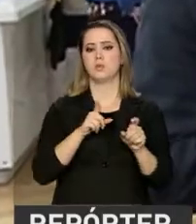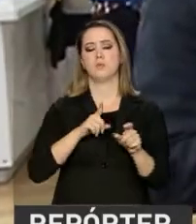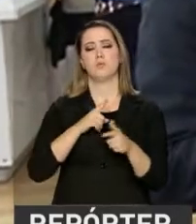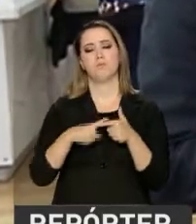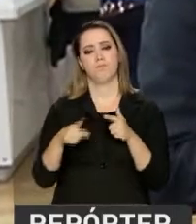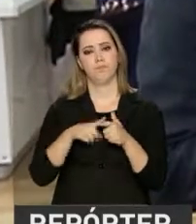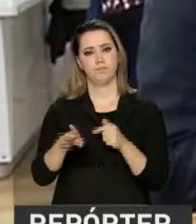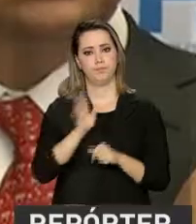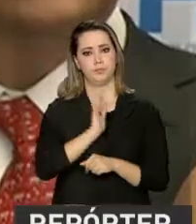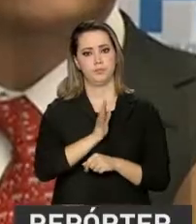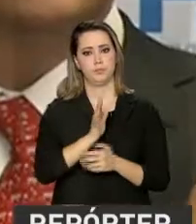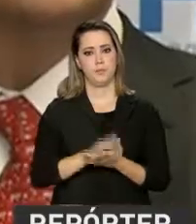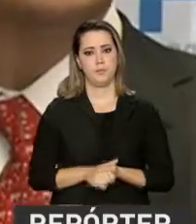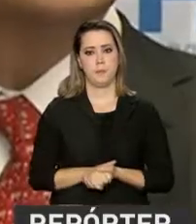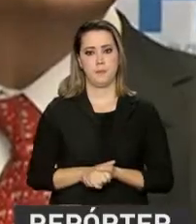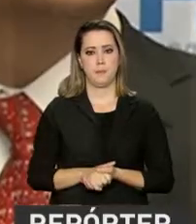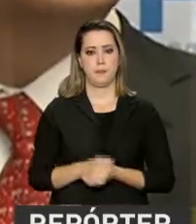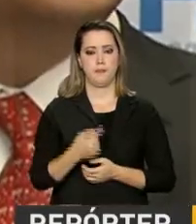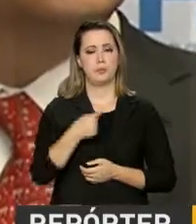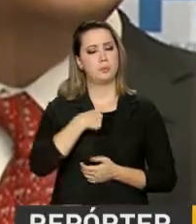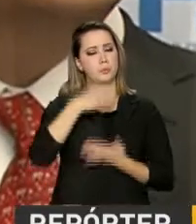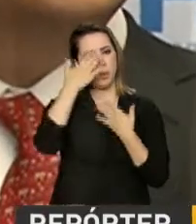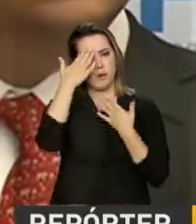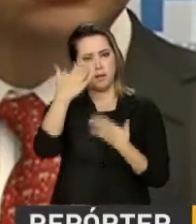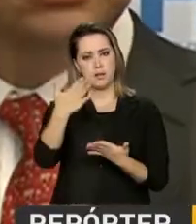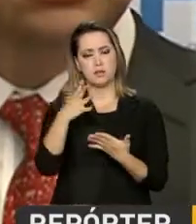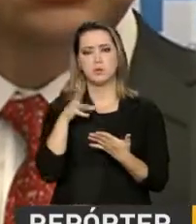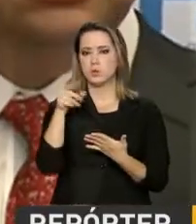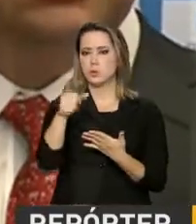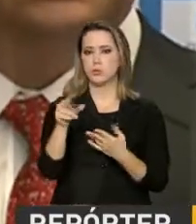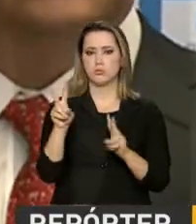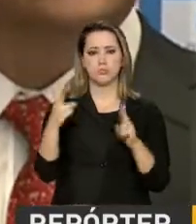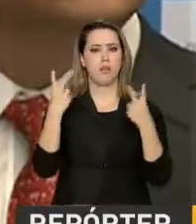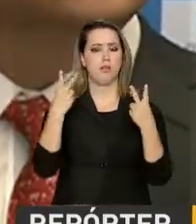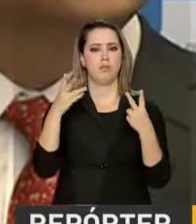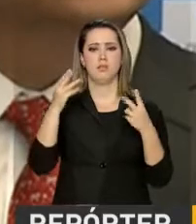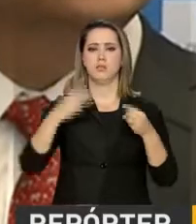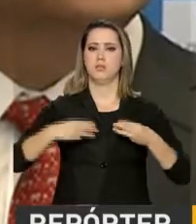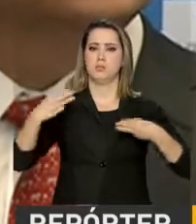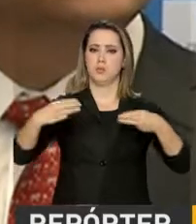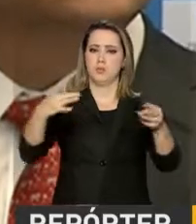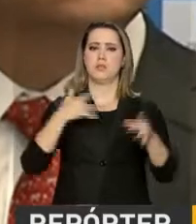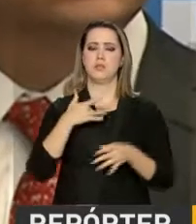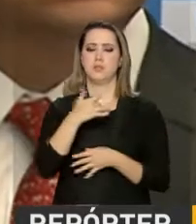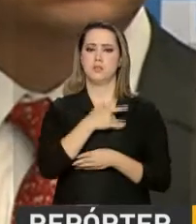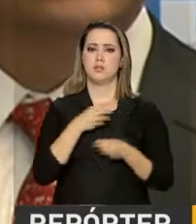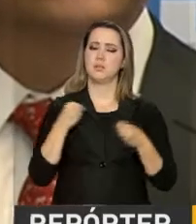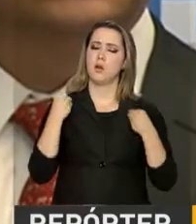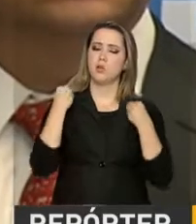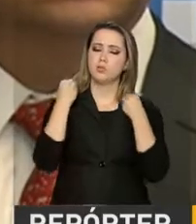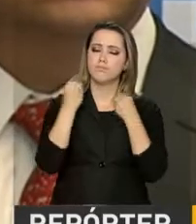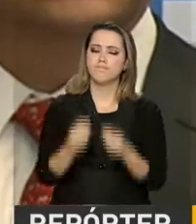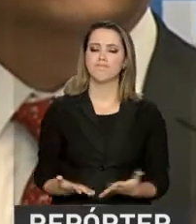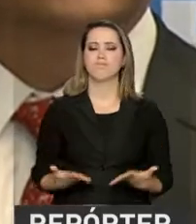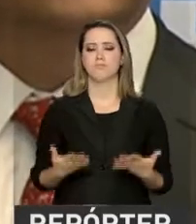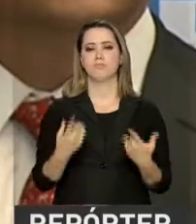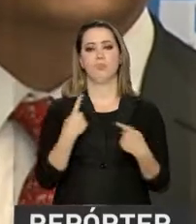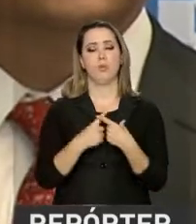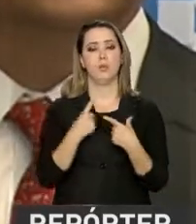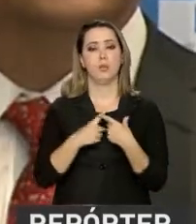problemas cardíacos eu agradeço toda atenção com isso o ministério da saúde deu porque